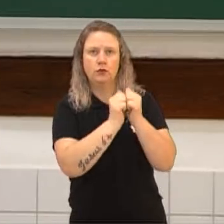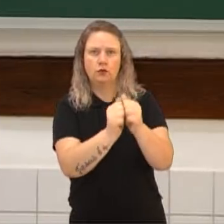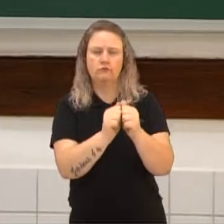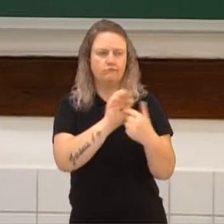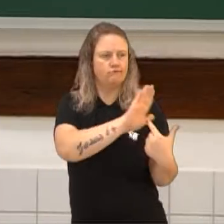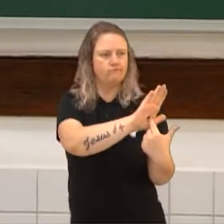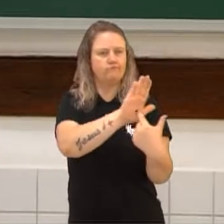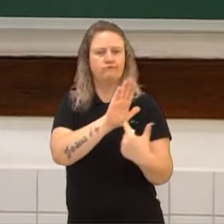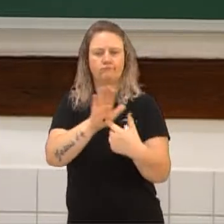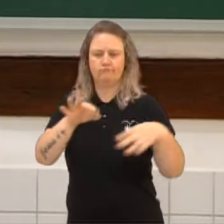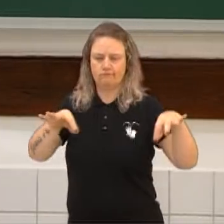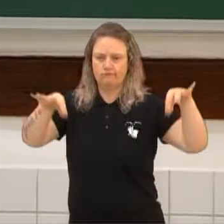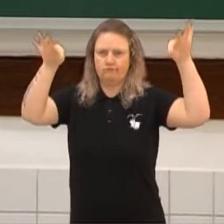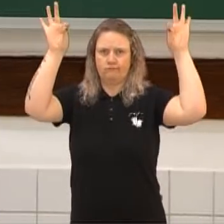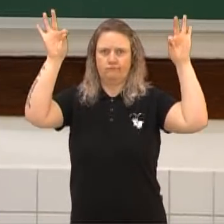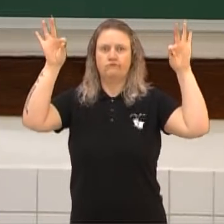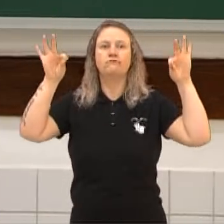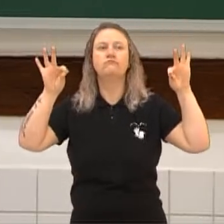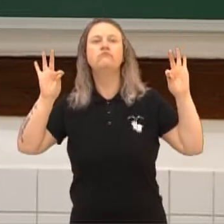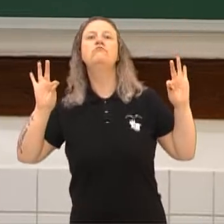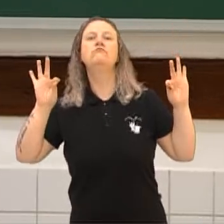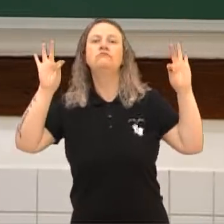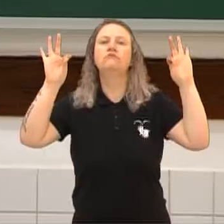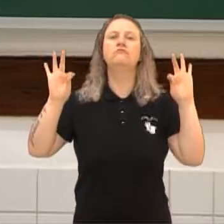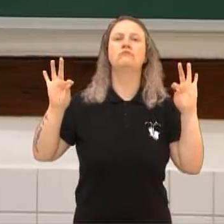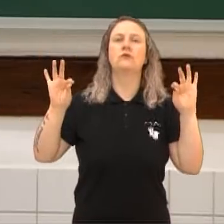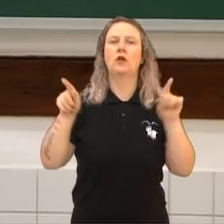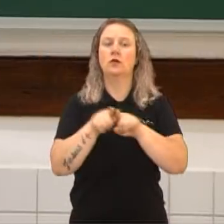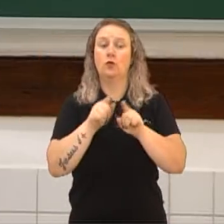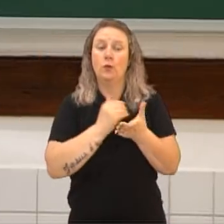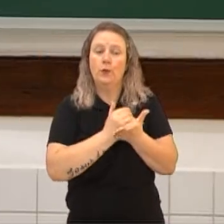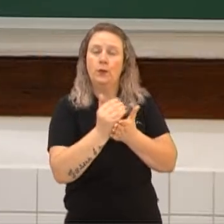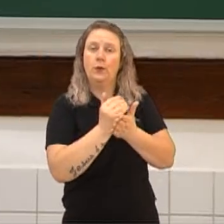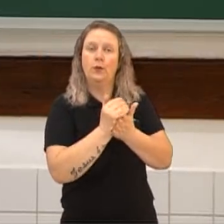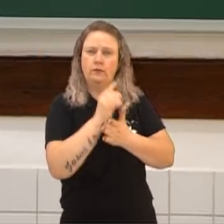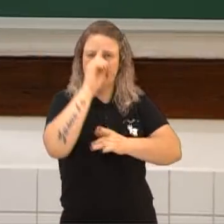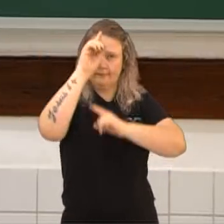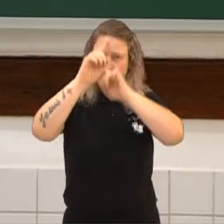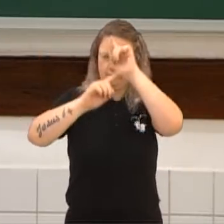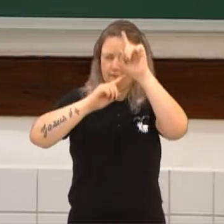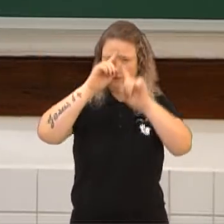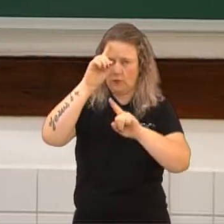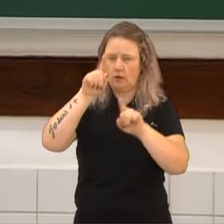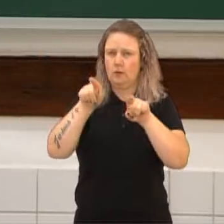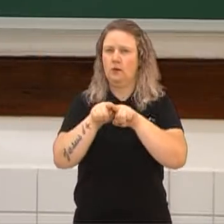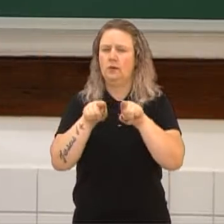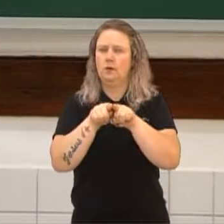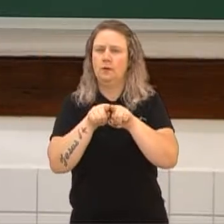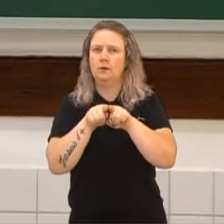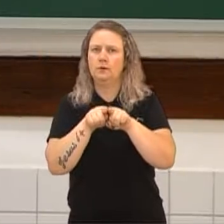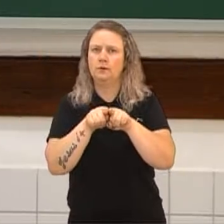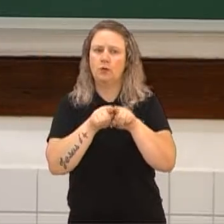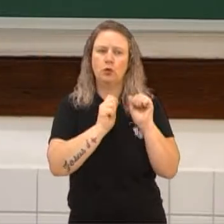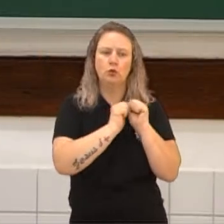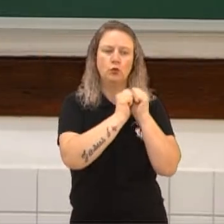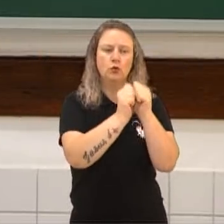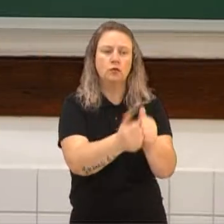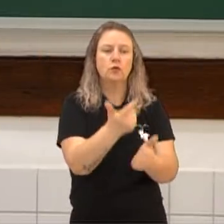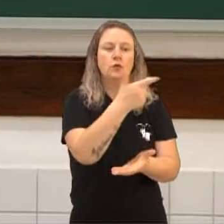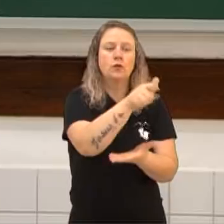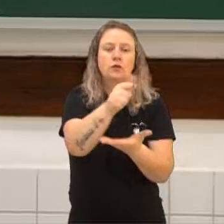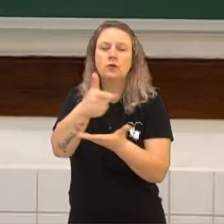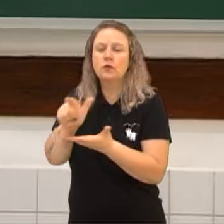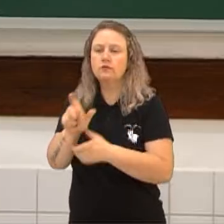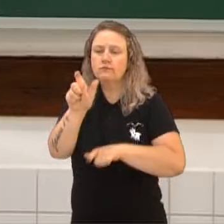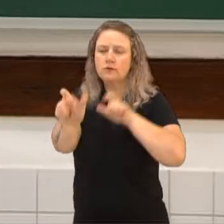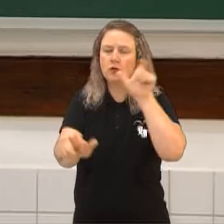né? E ele que começou a idealizar, que teve a ideia de fazer esse movimento, ele junto com outros artistas